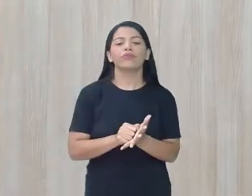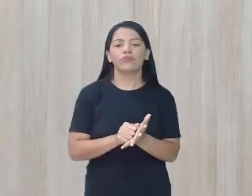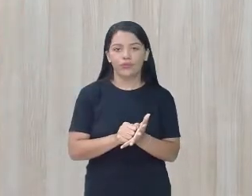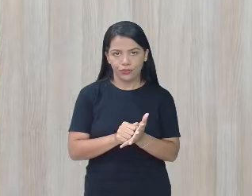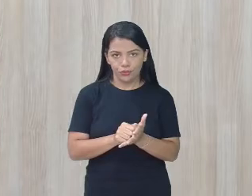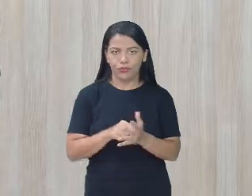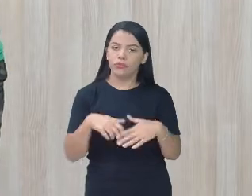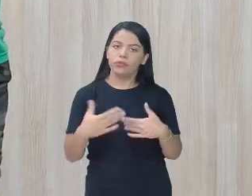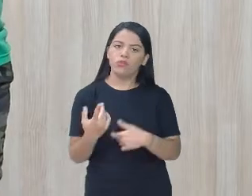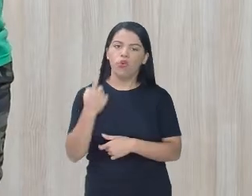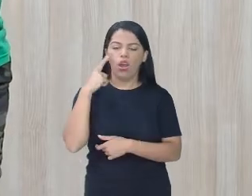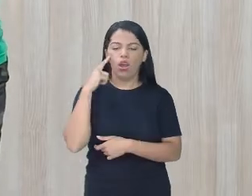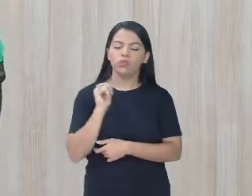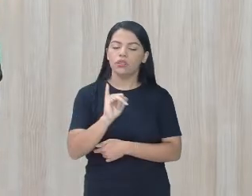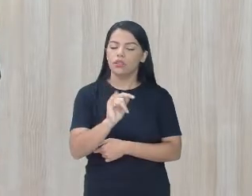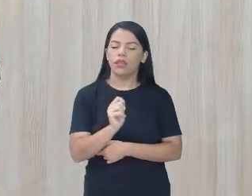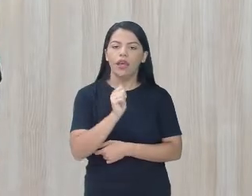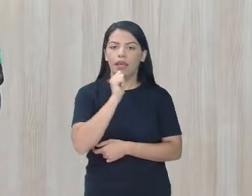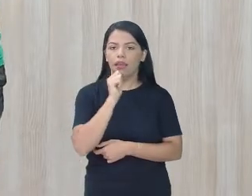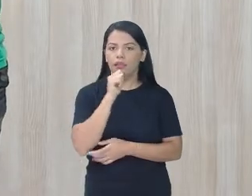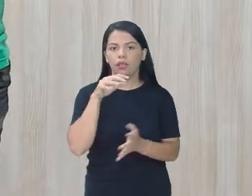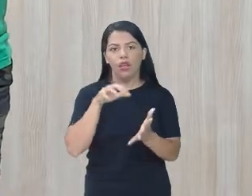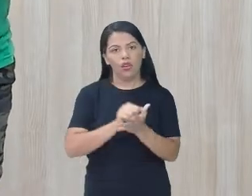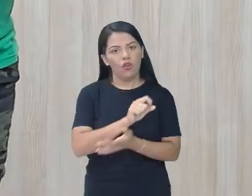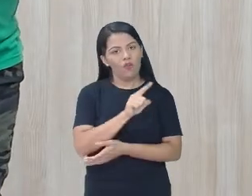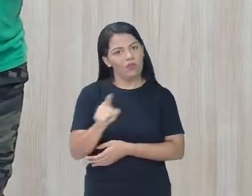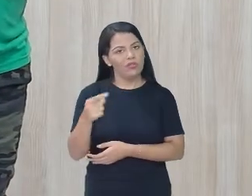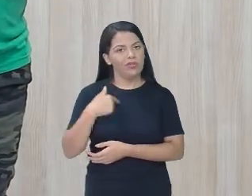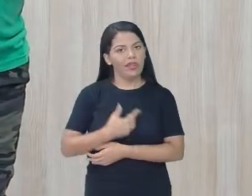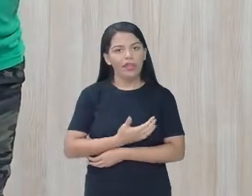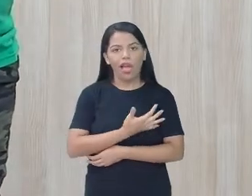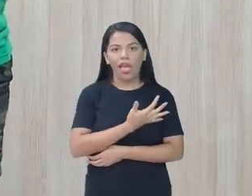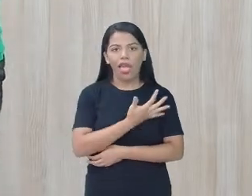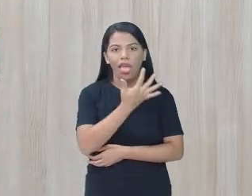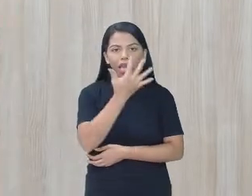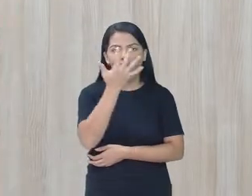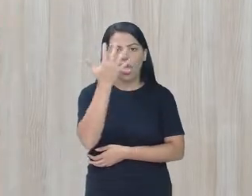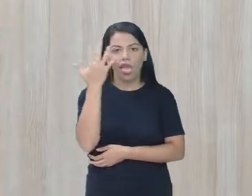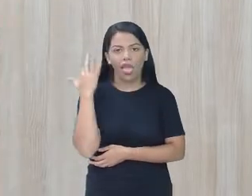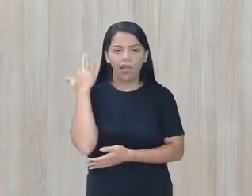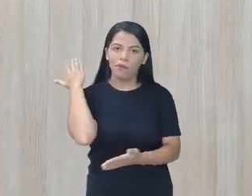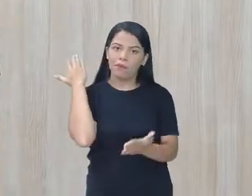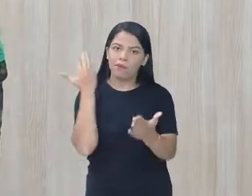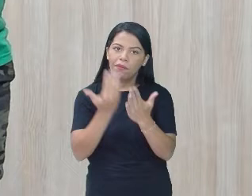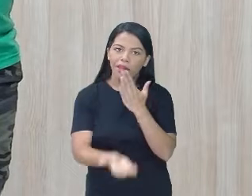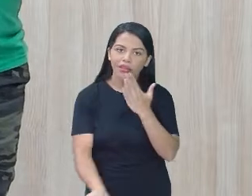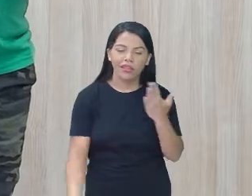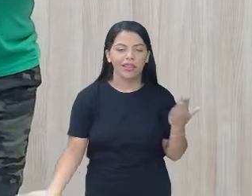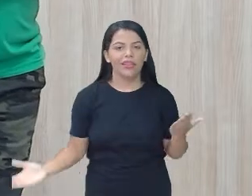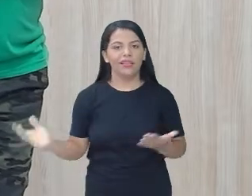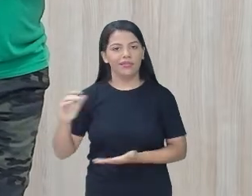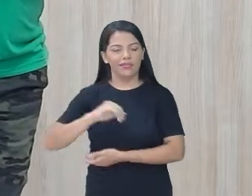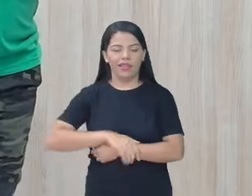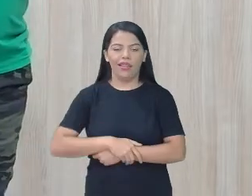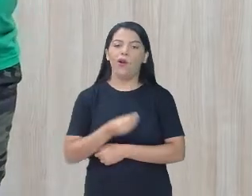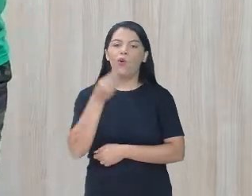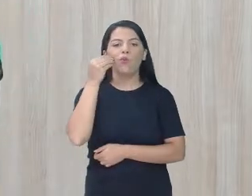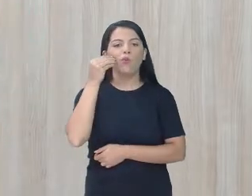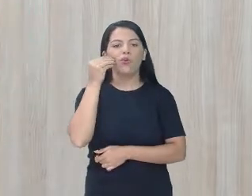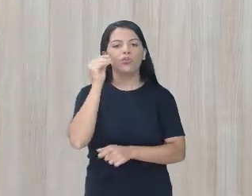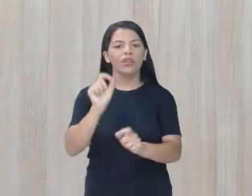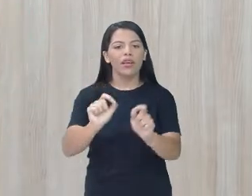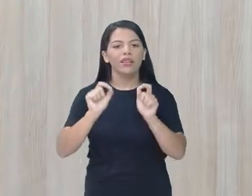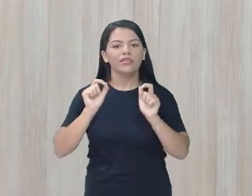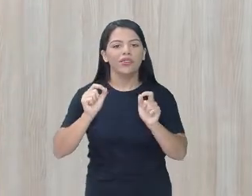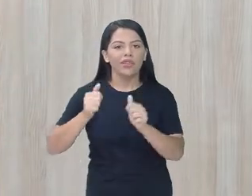eu acho que se você ainda não fez o download, você está se abestalhando aí, porque está perdendo, né, a oportunidade